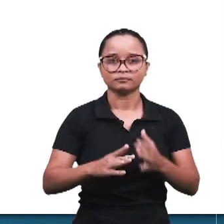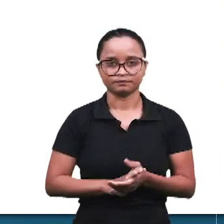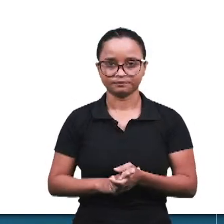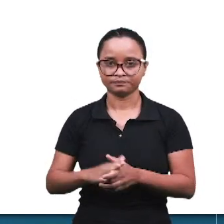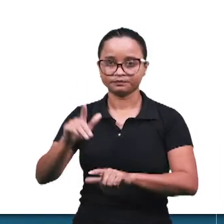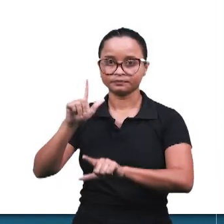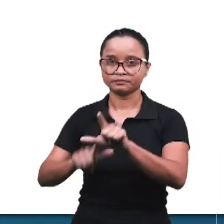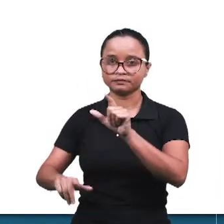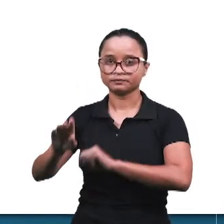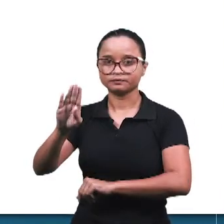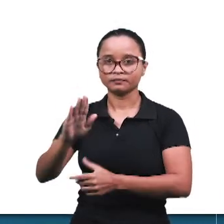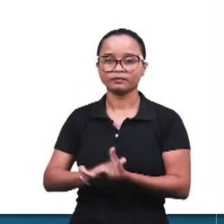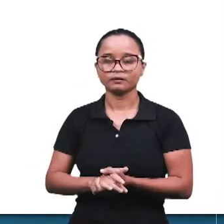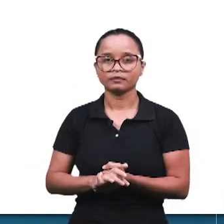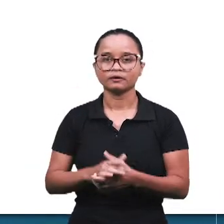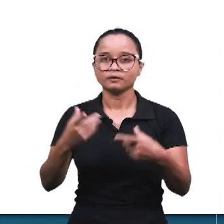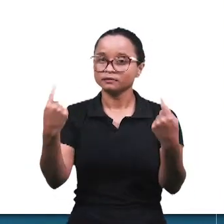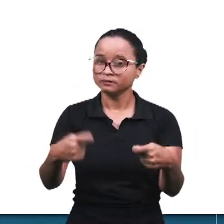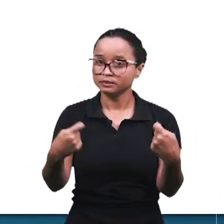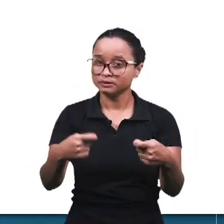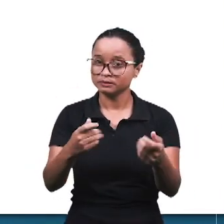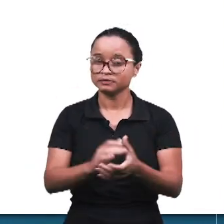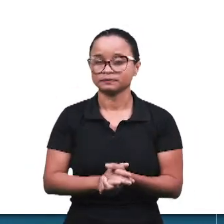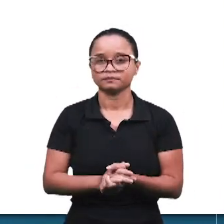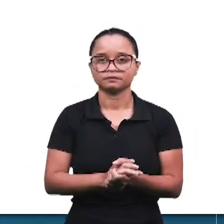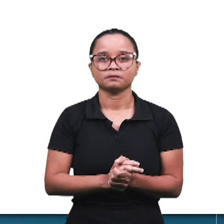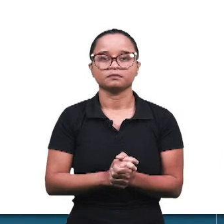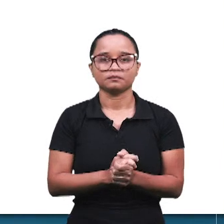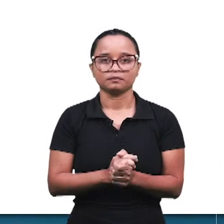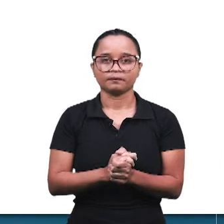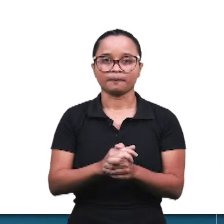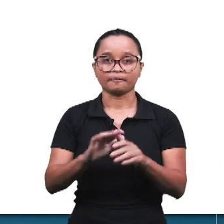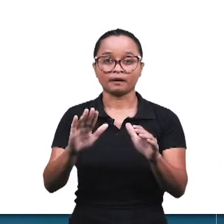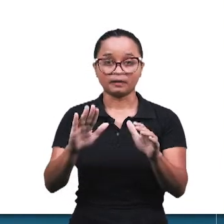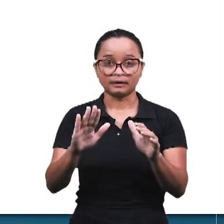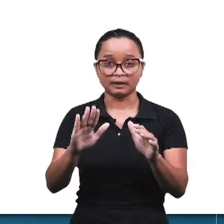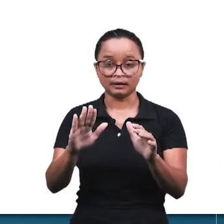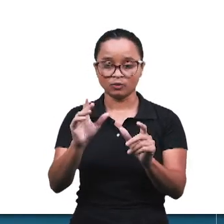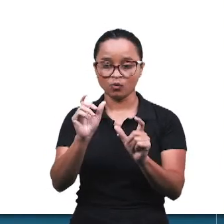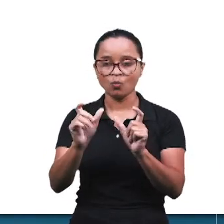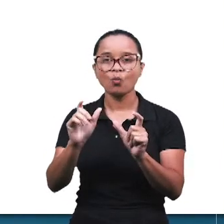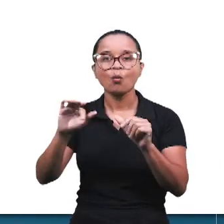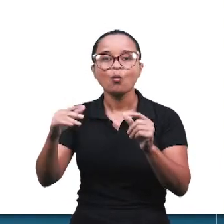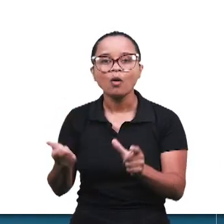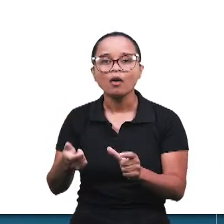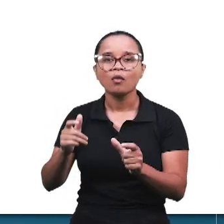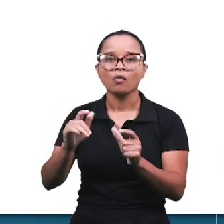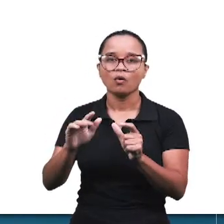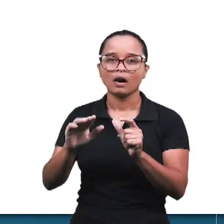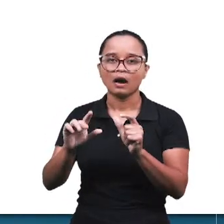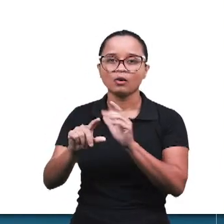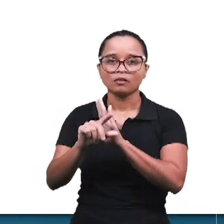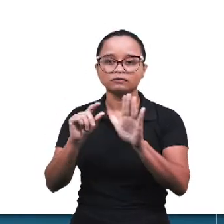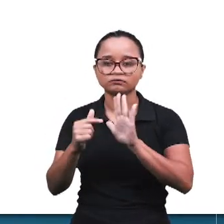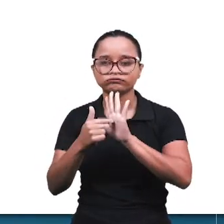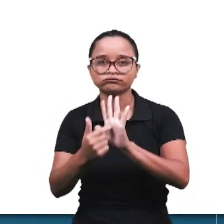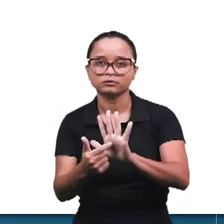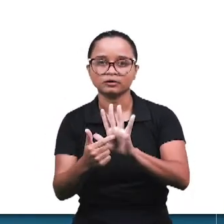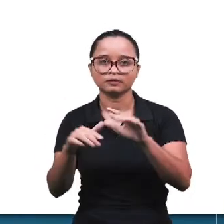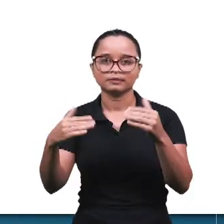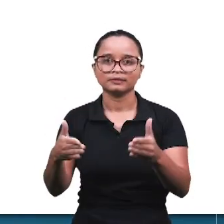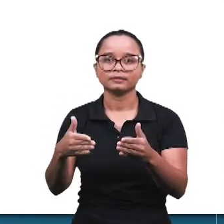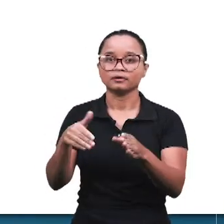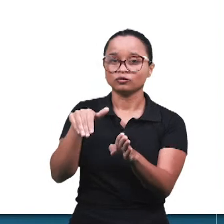A. A letra B, cite a palavra de advertência. E a letra C, aponte